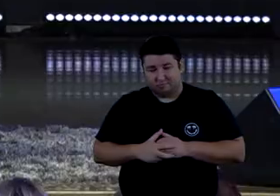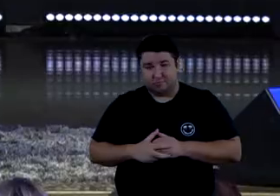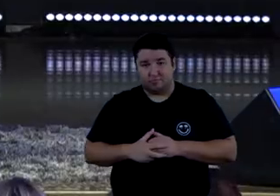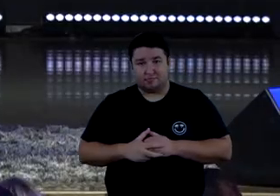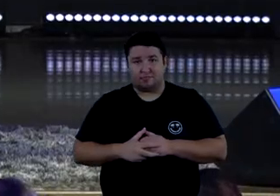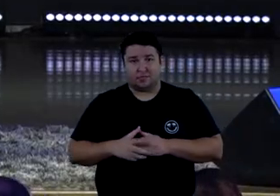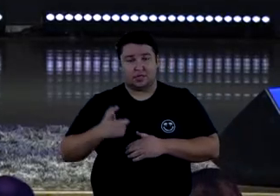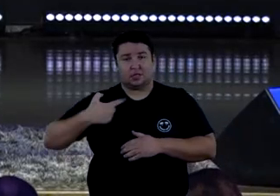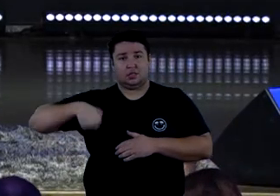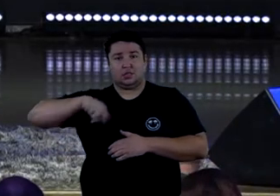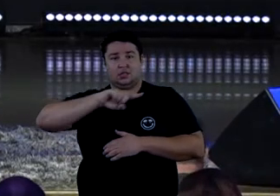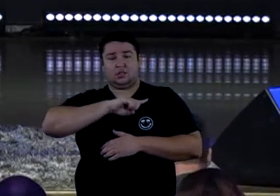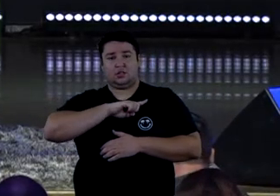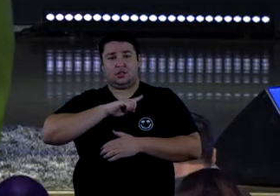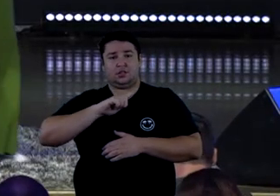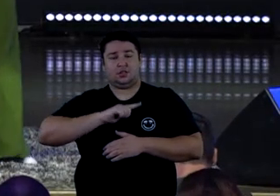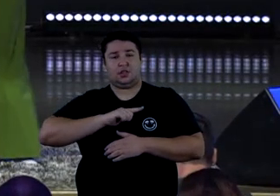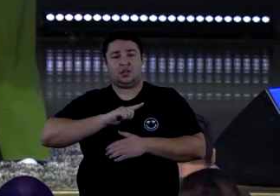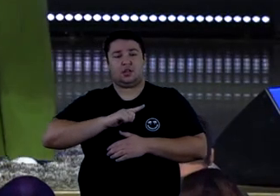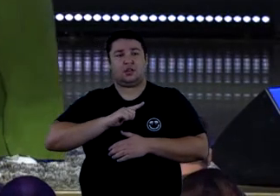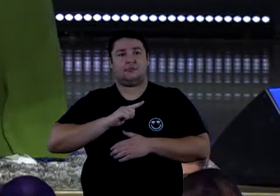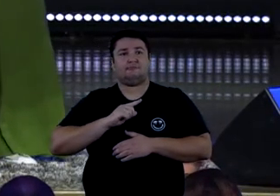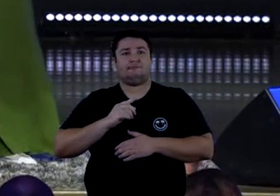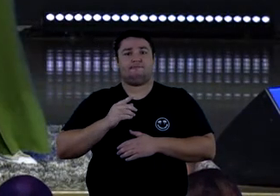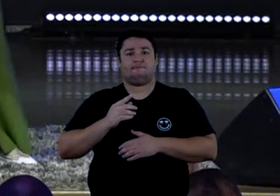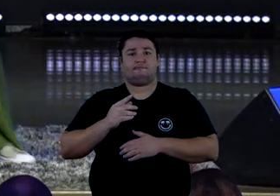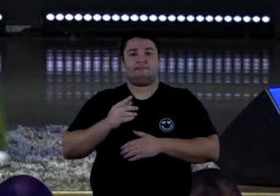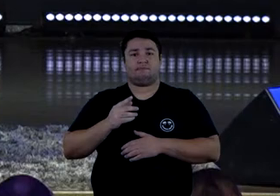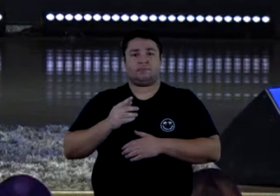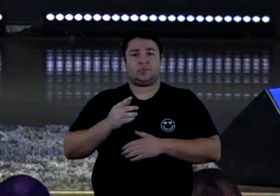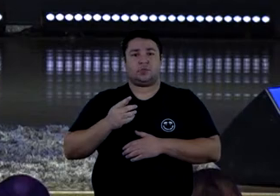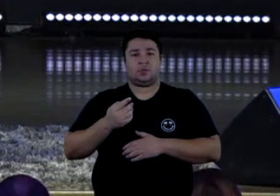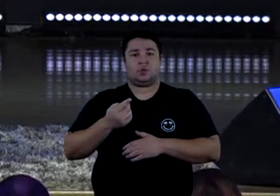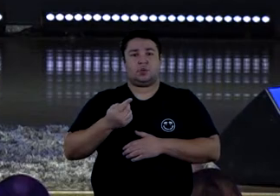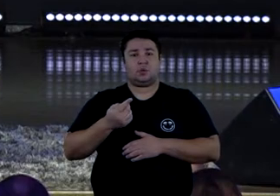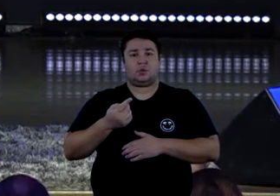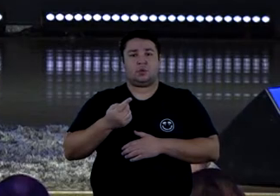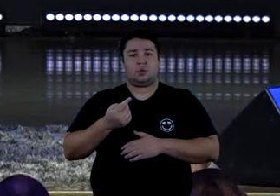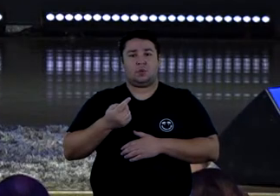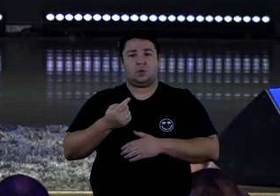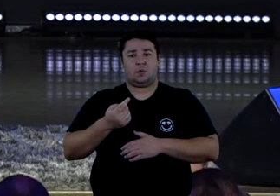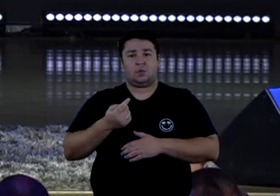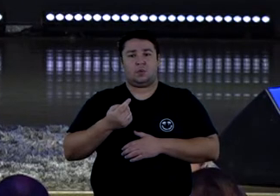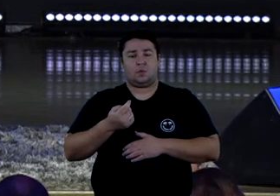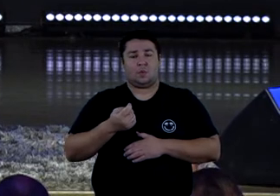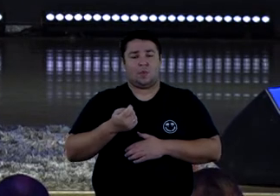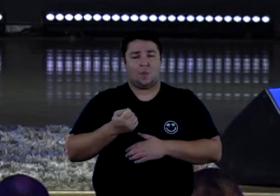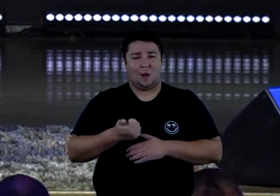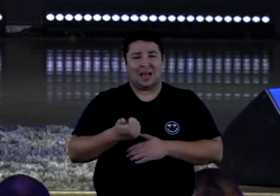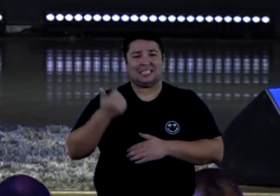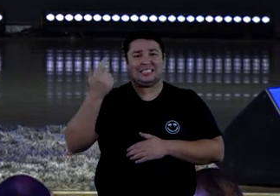Queridos, a gente está na beira da última etapa dessa transformação.